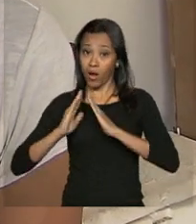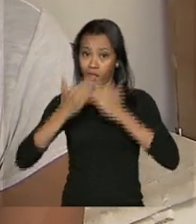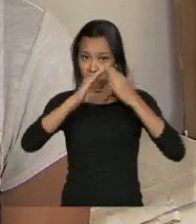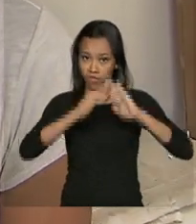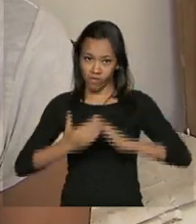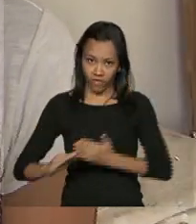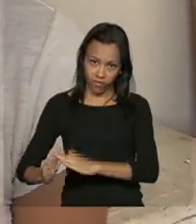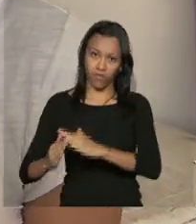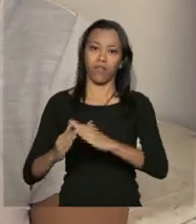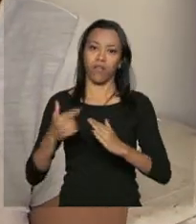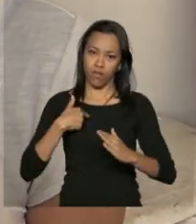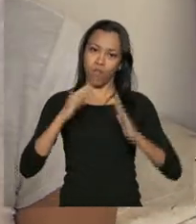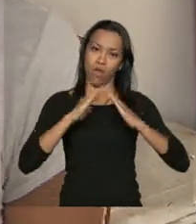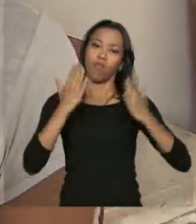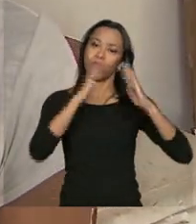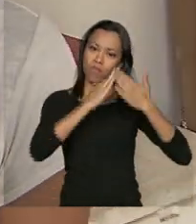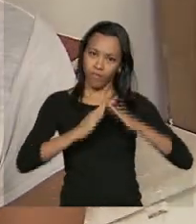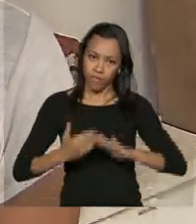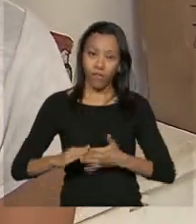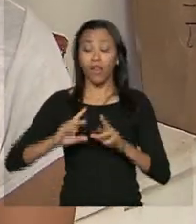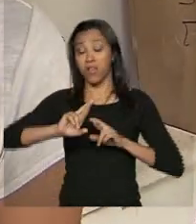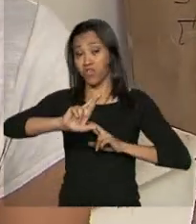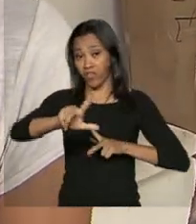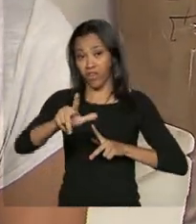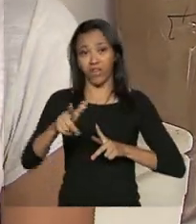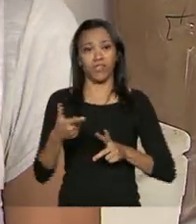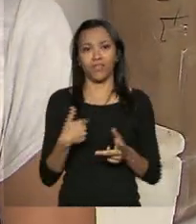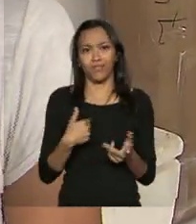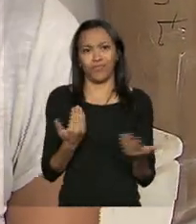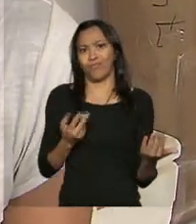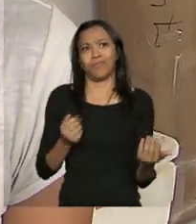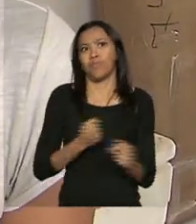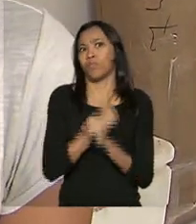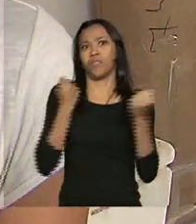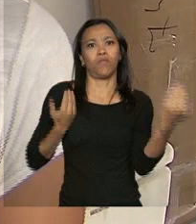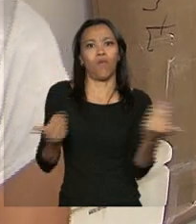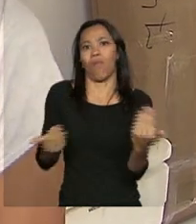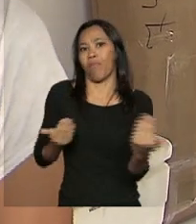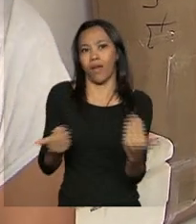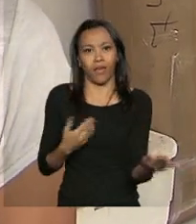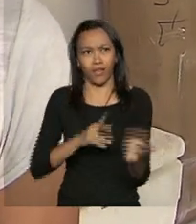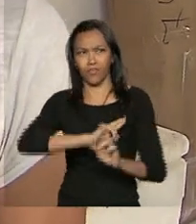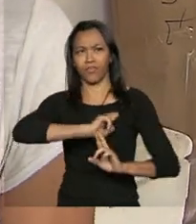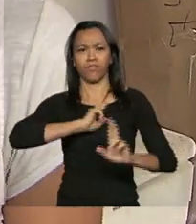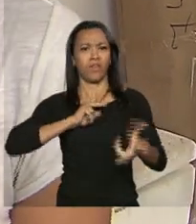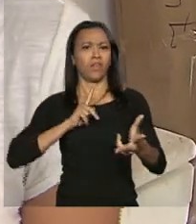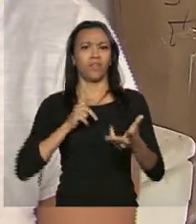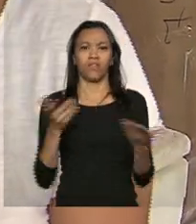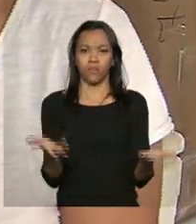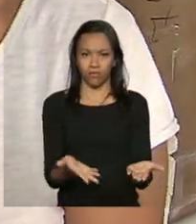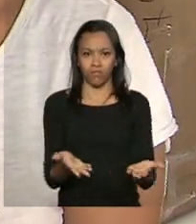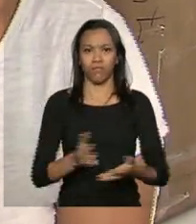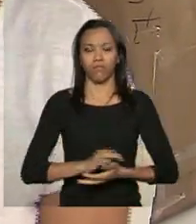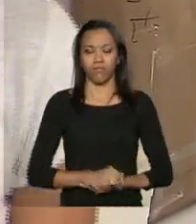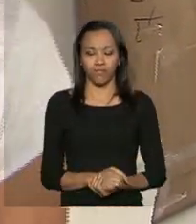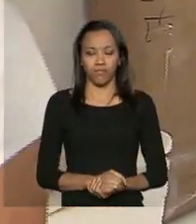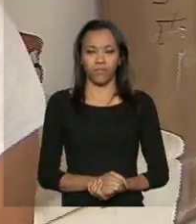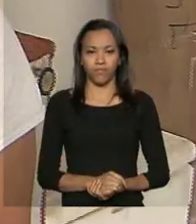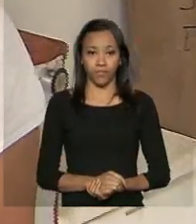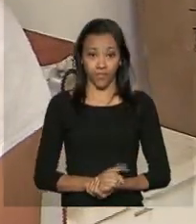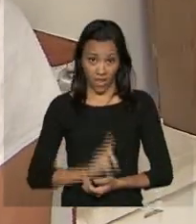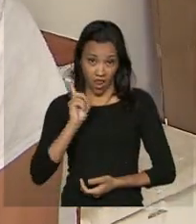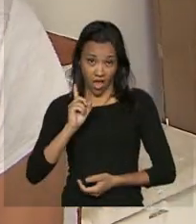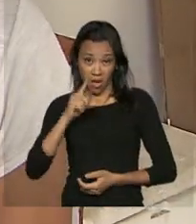favela. Onde eu morava era favela, é muito diferente mesmo, muito mesmo. Não dá nem para comparar um com o outro, que é uma coisa totalmente diferente. Uhum. É. E lá era uma